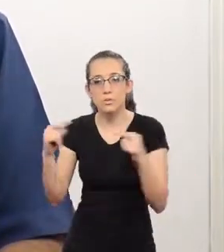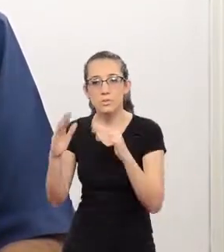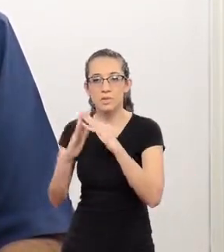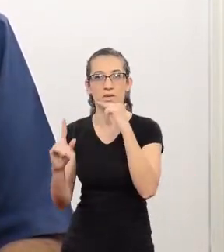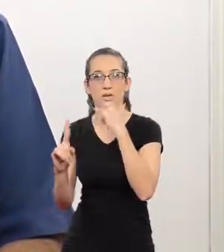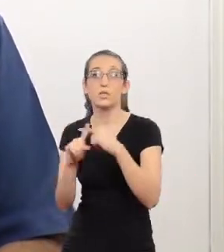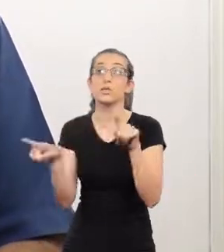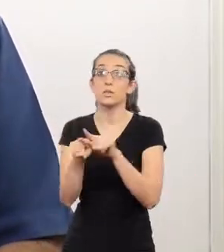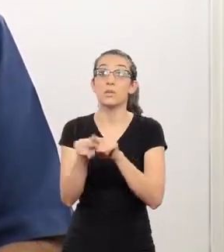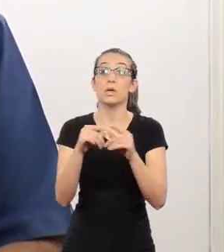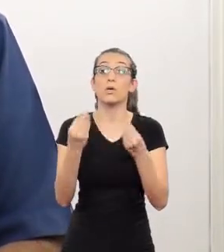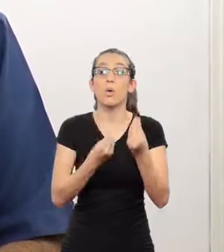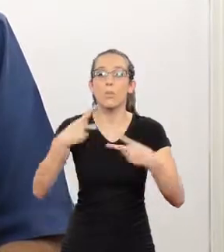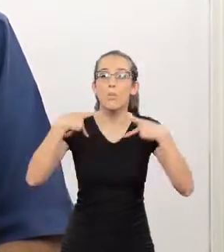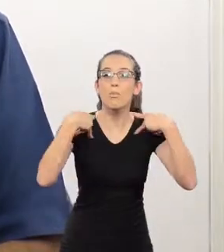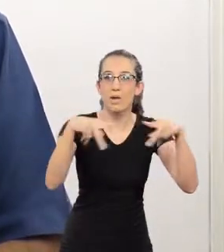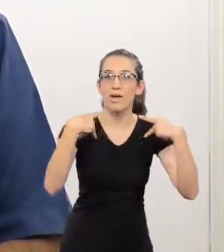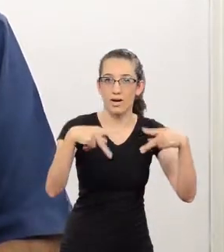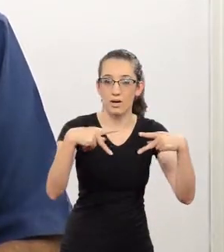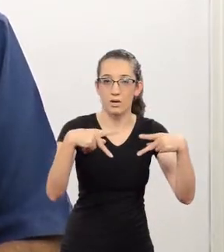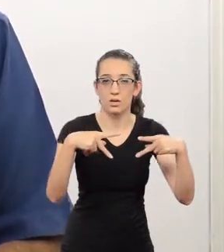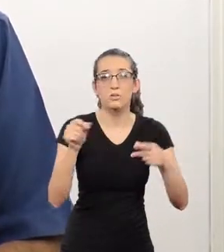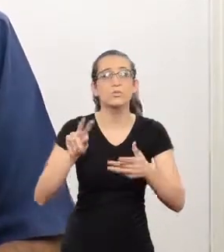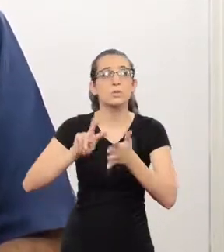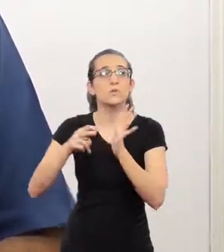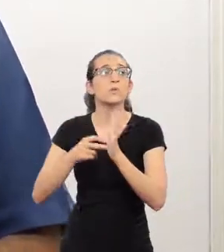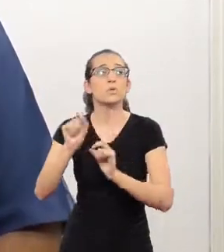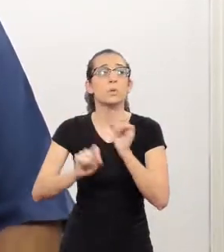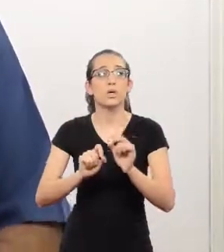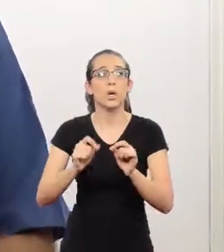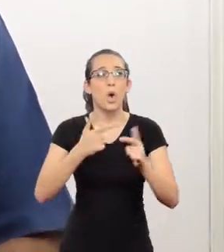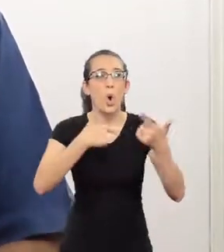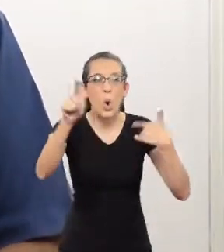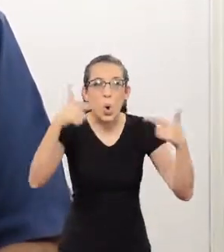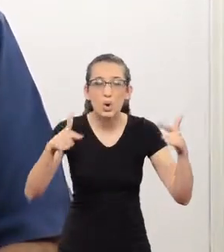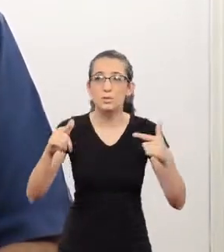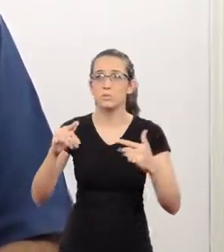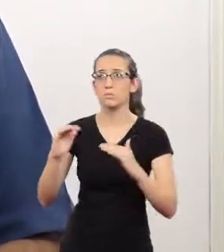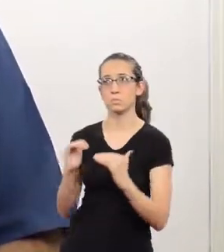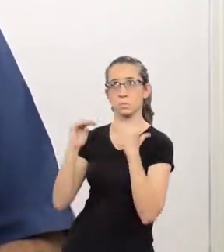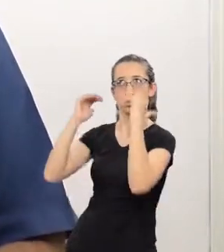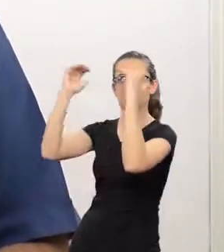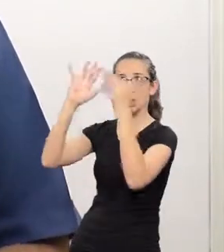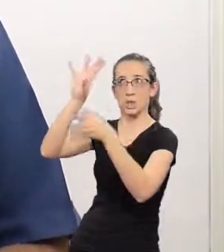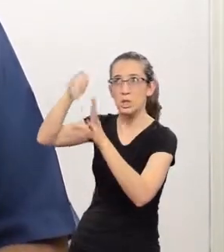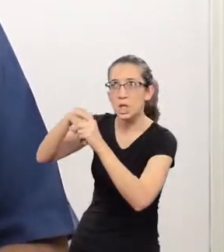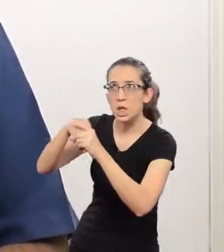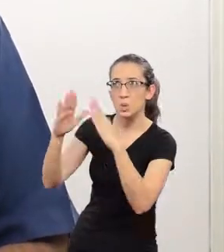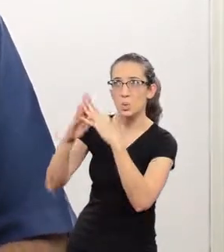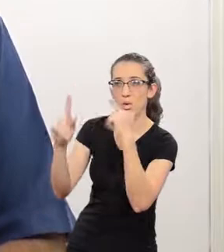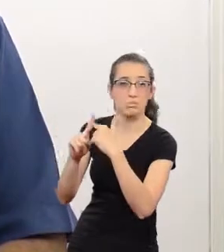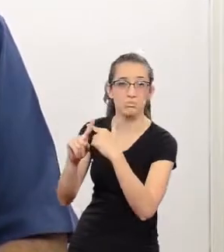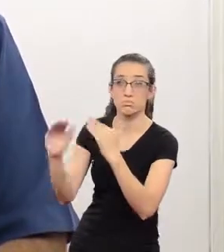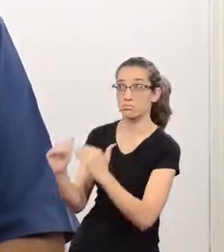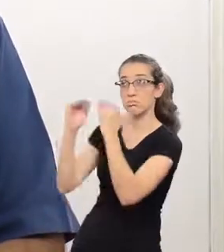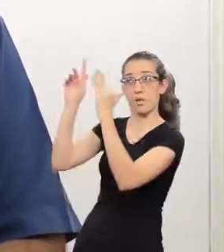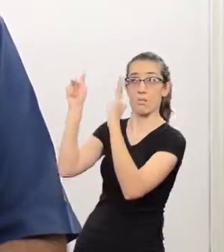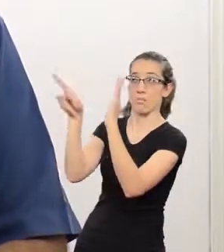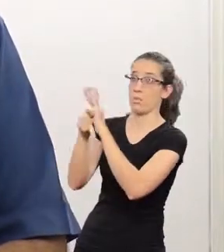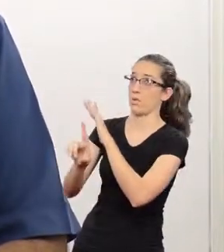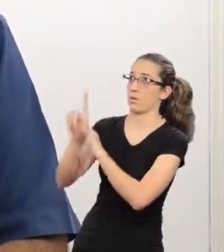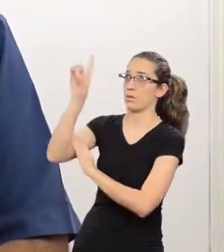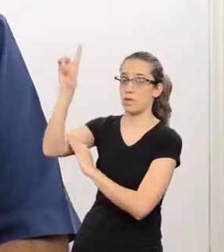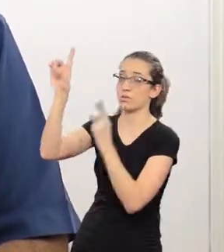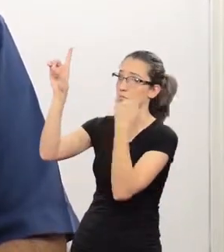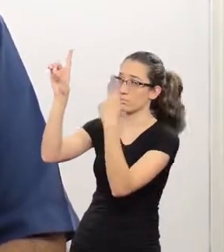igreja cristã e da pregação e significa que não existe nenhuma outra autoridade dentro da igreja autoridade é somente